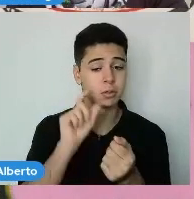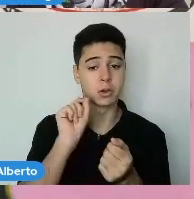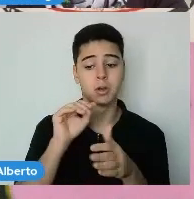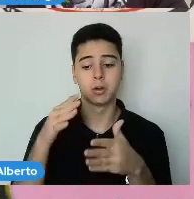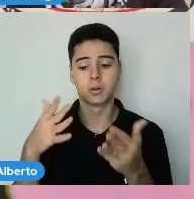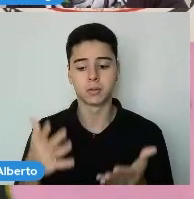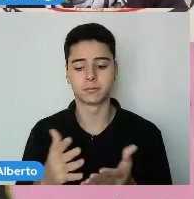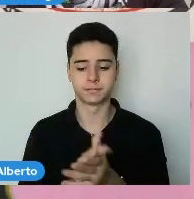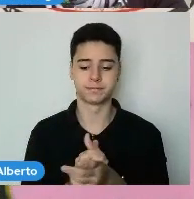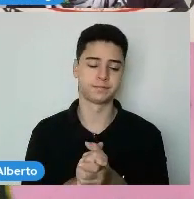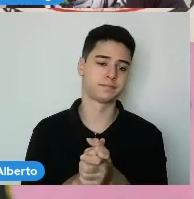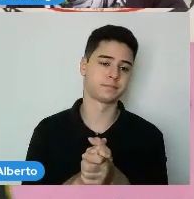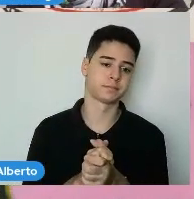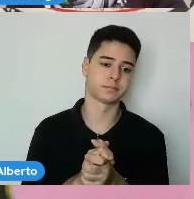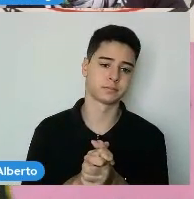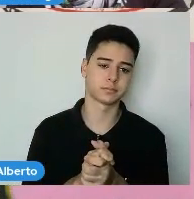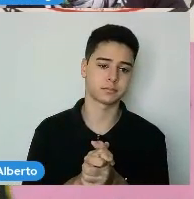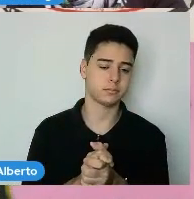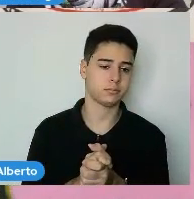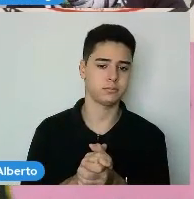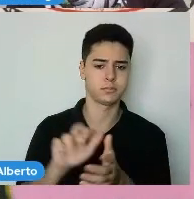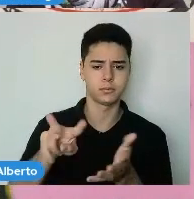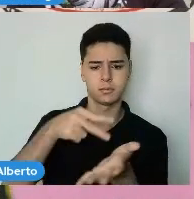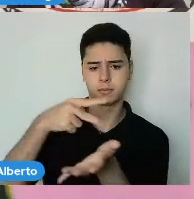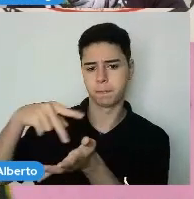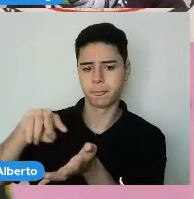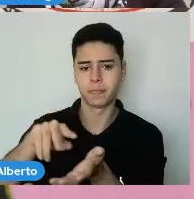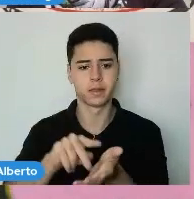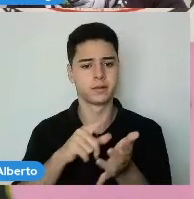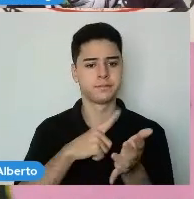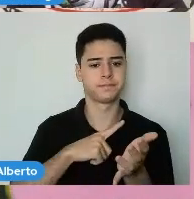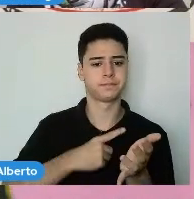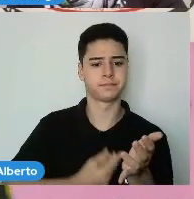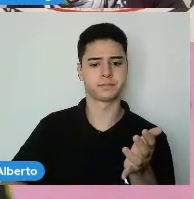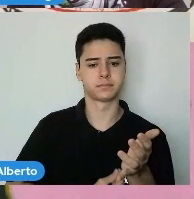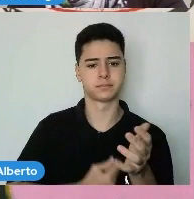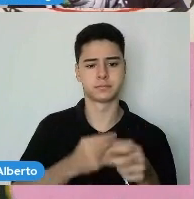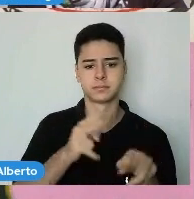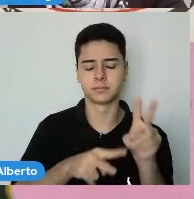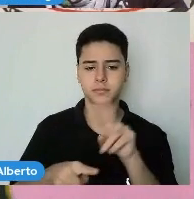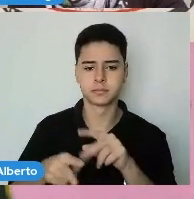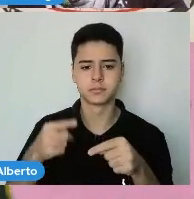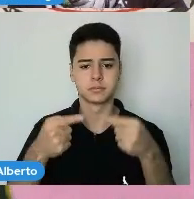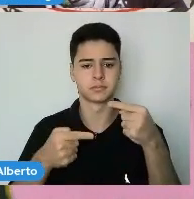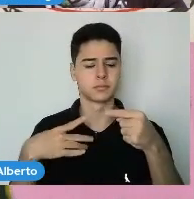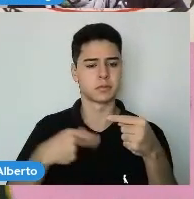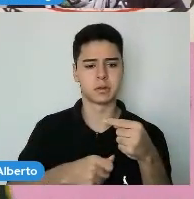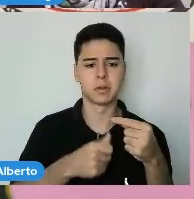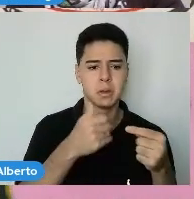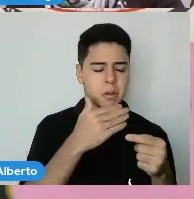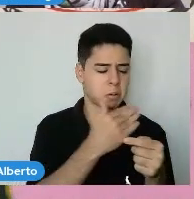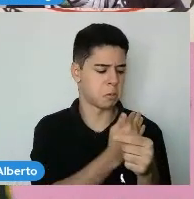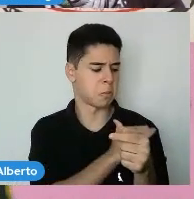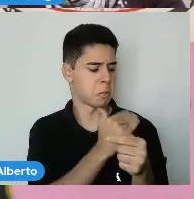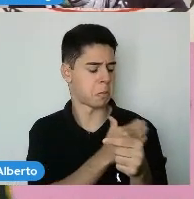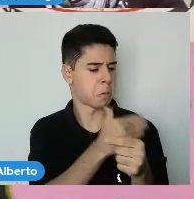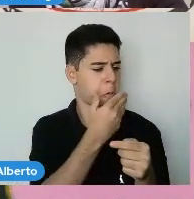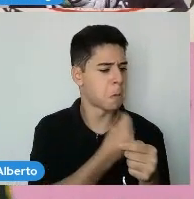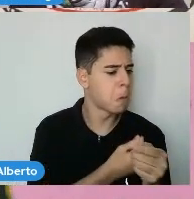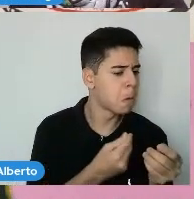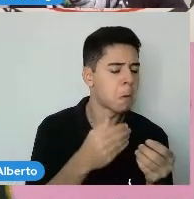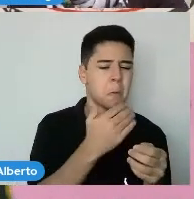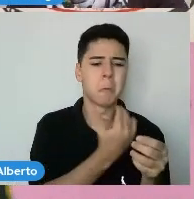ações, suas ações performáticas, elas sempre visam combater o sexismo, o machismo no mundo